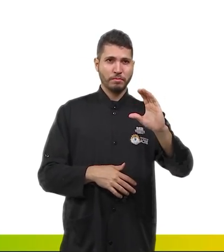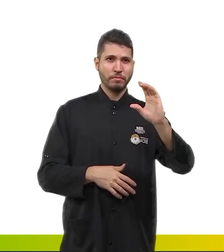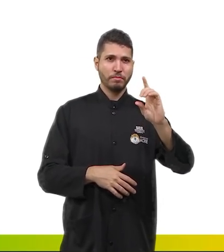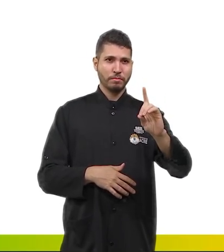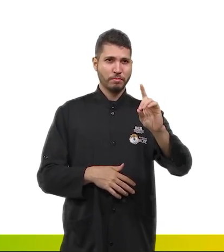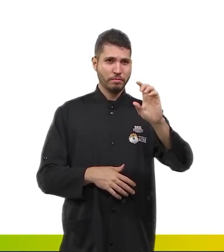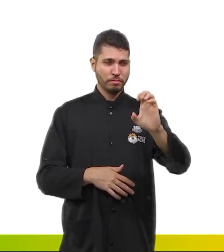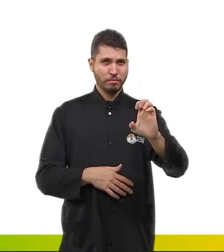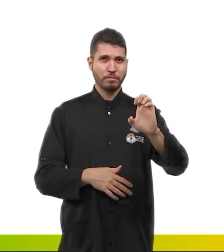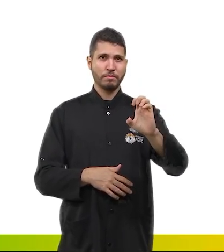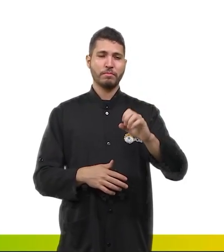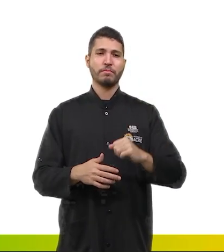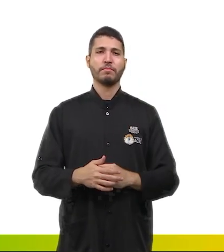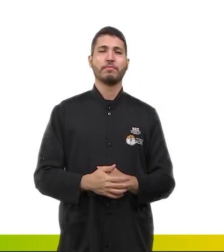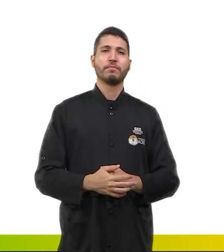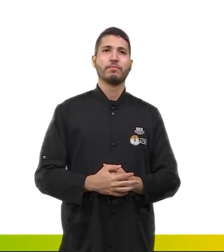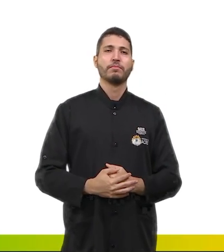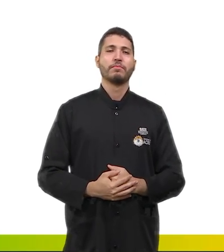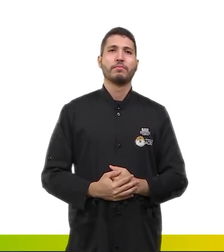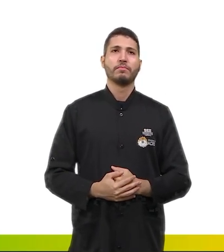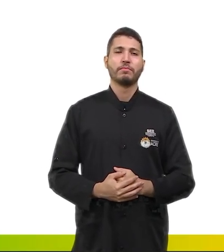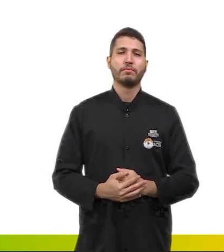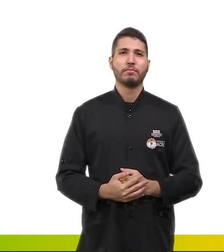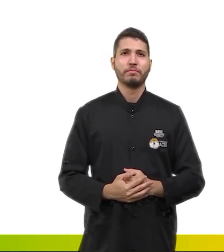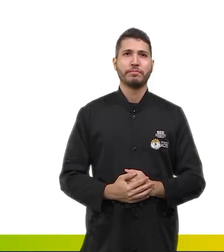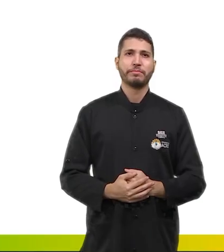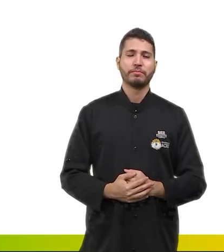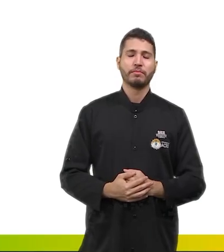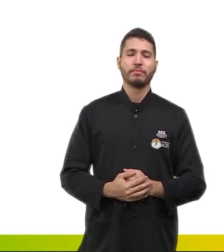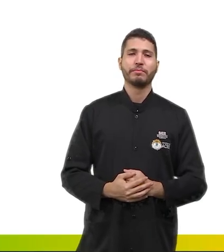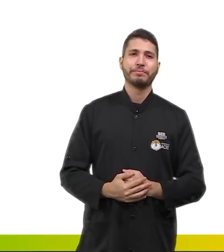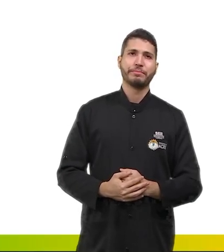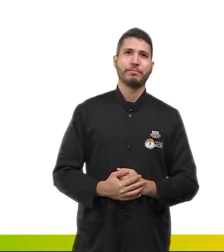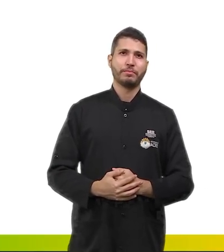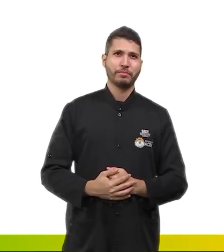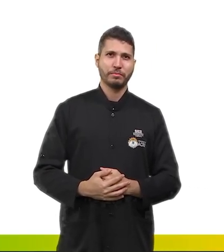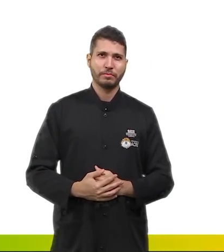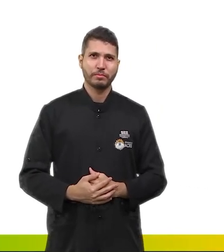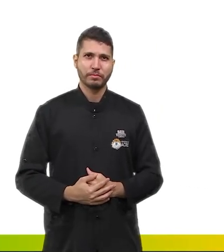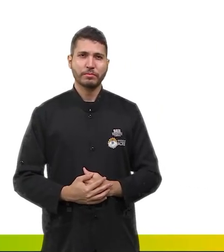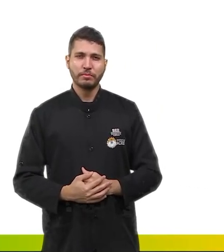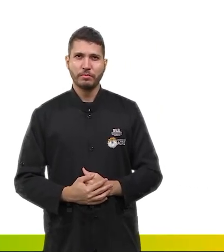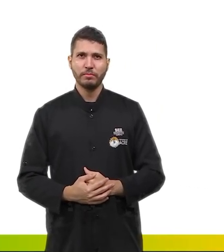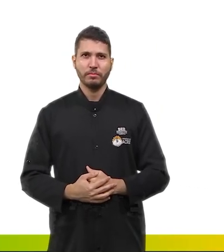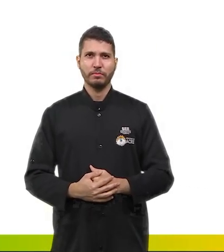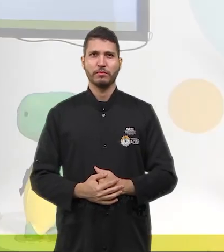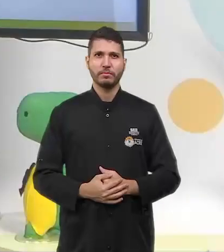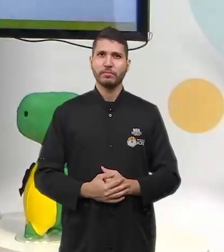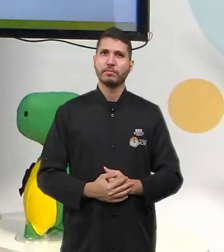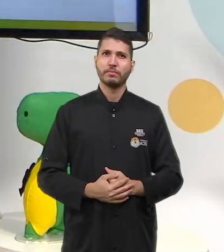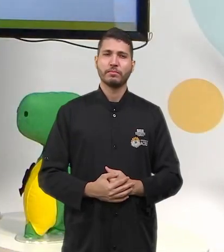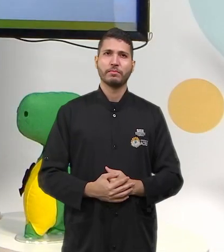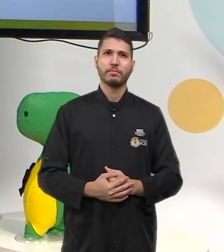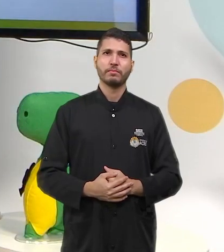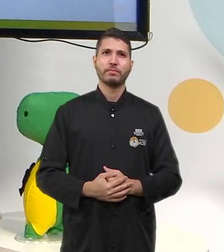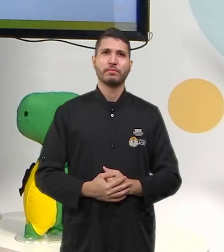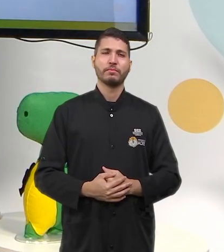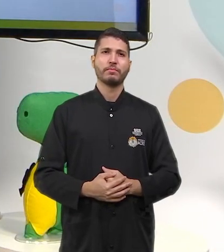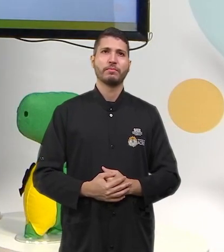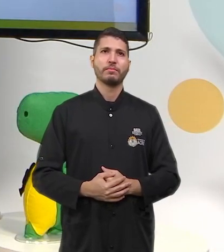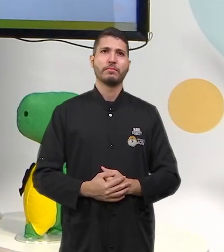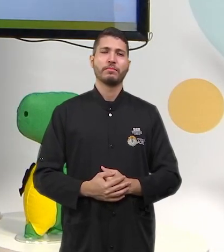dos membros, força e dinâmica. Qual é dessas alternativas aqui que tem um trabalho em